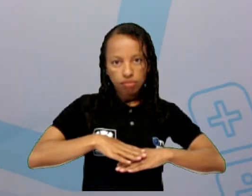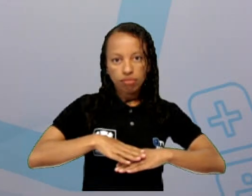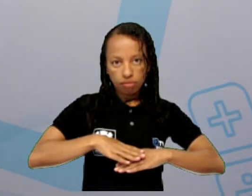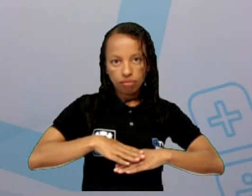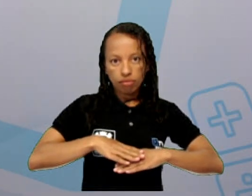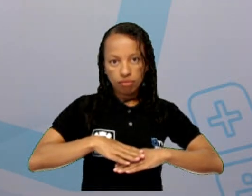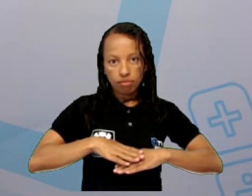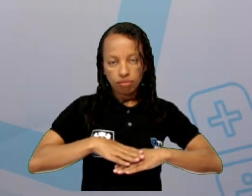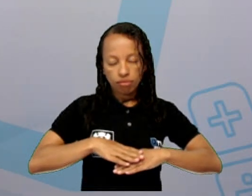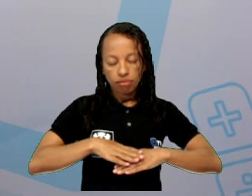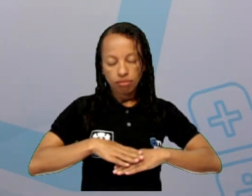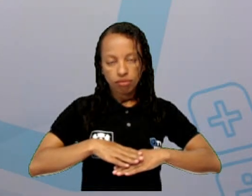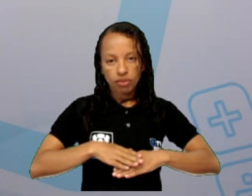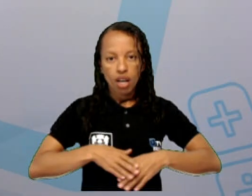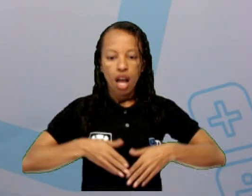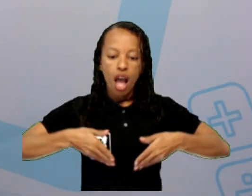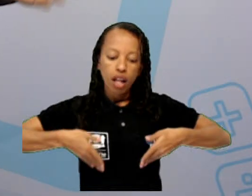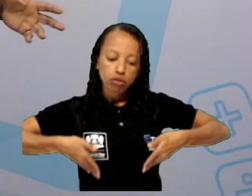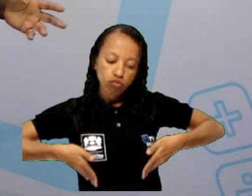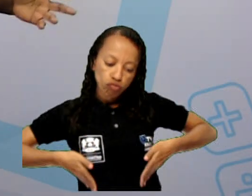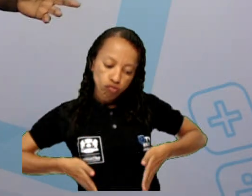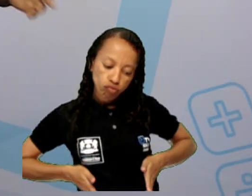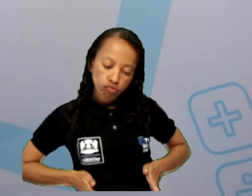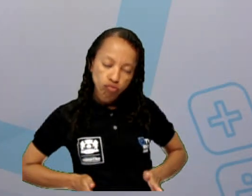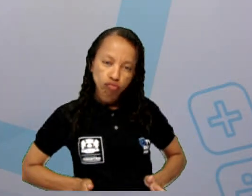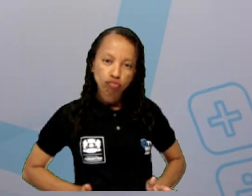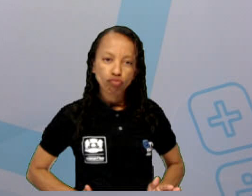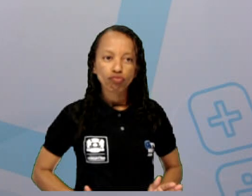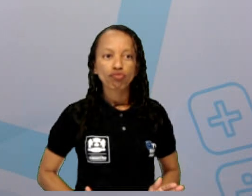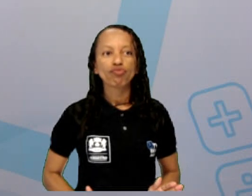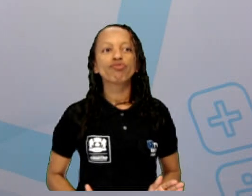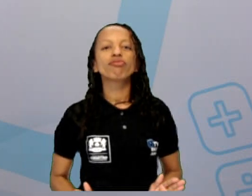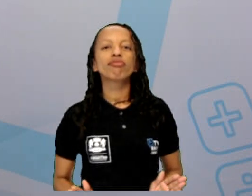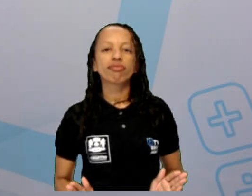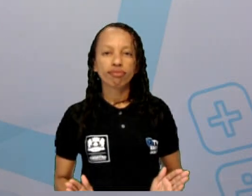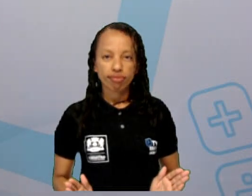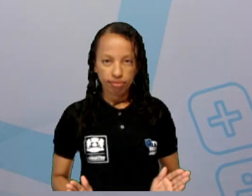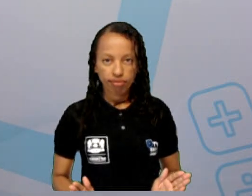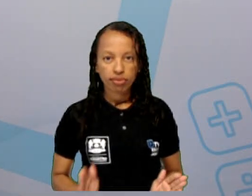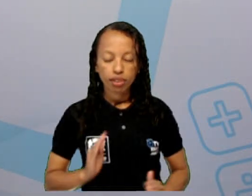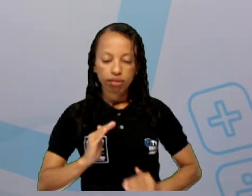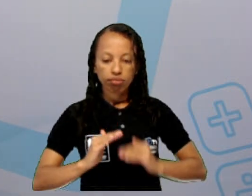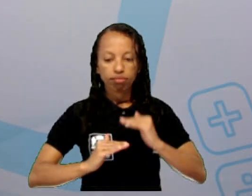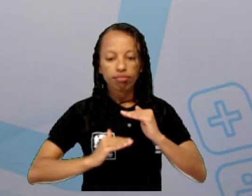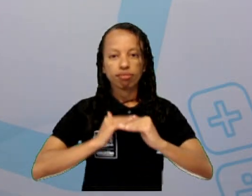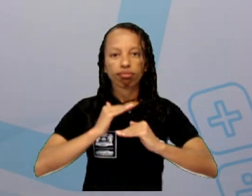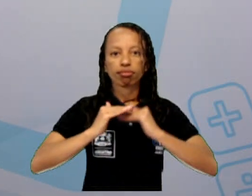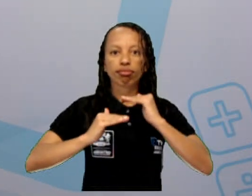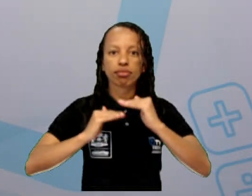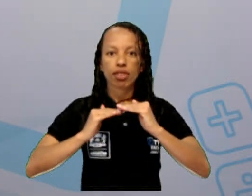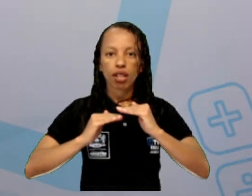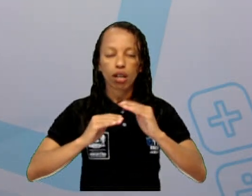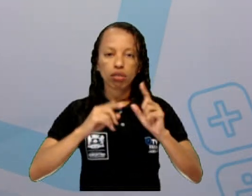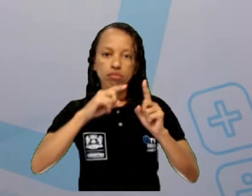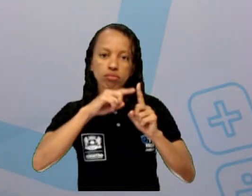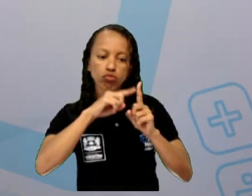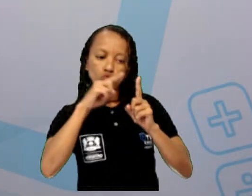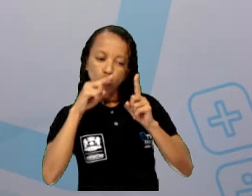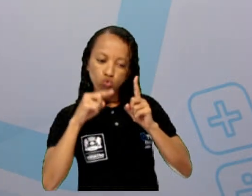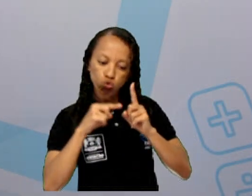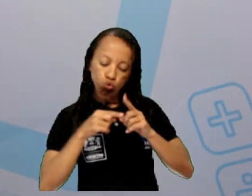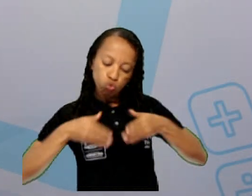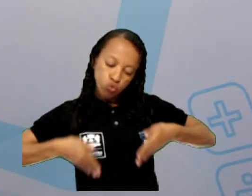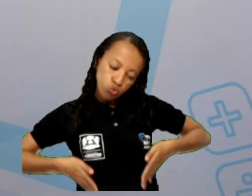ao contrário dos ovíparos que nascem de ovos, os mamíferos, eles se desenvolvem no ventre da mãe e assim